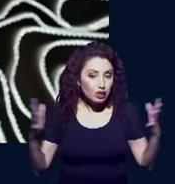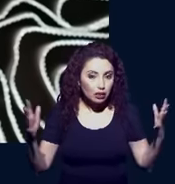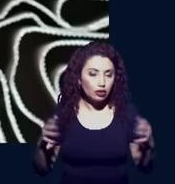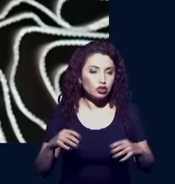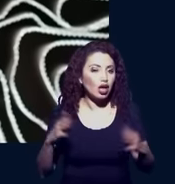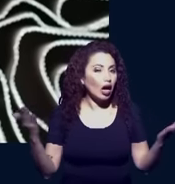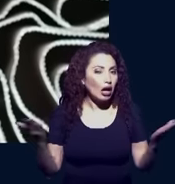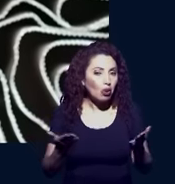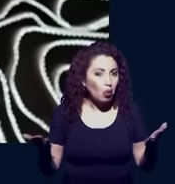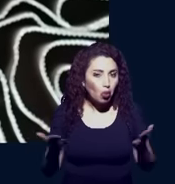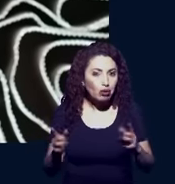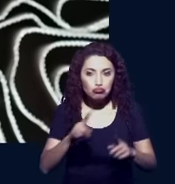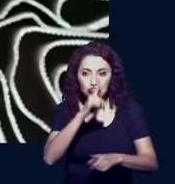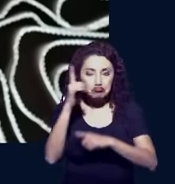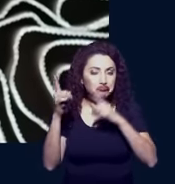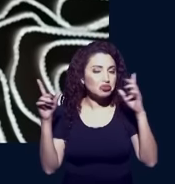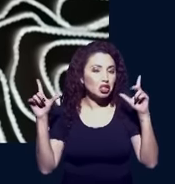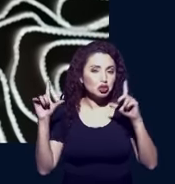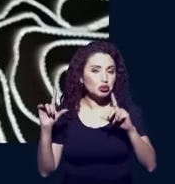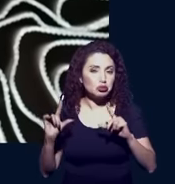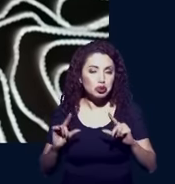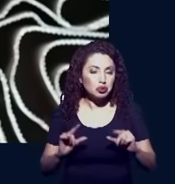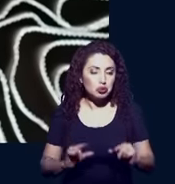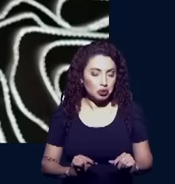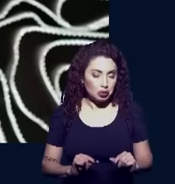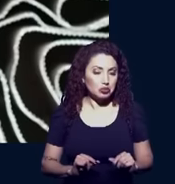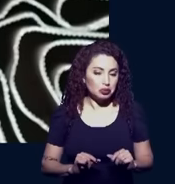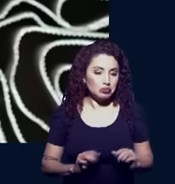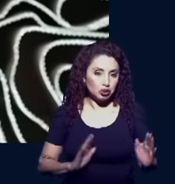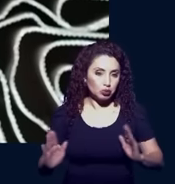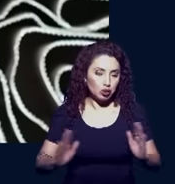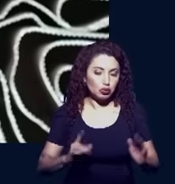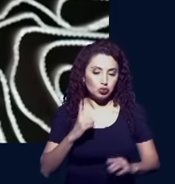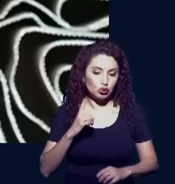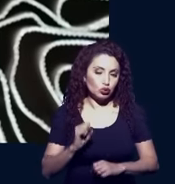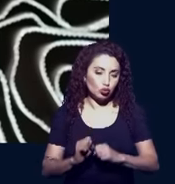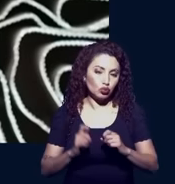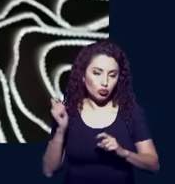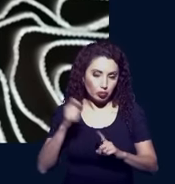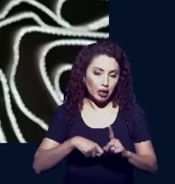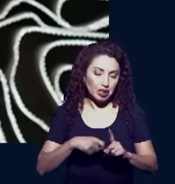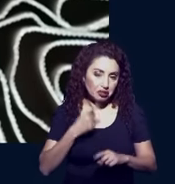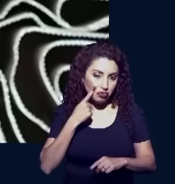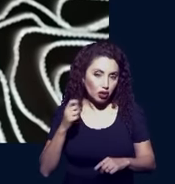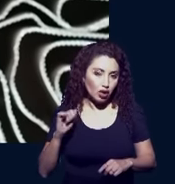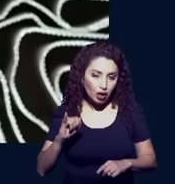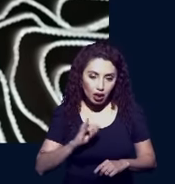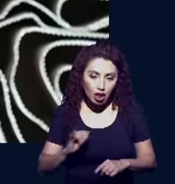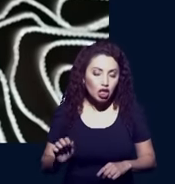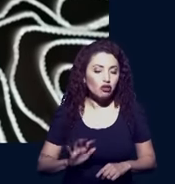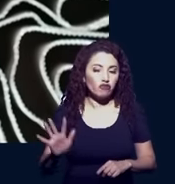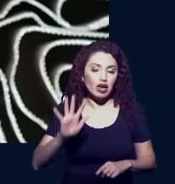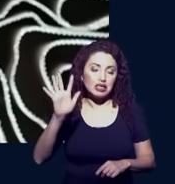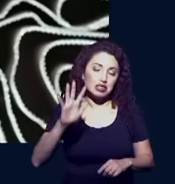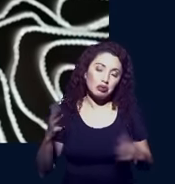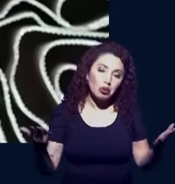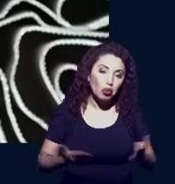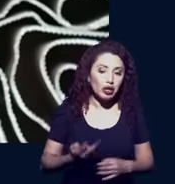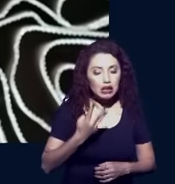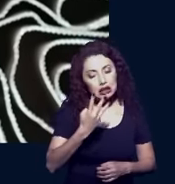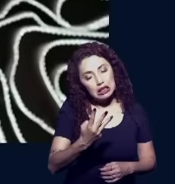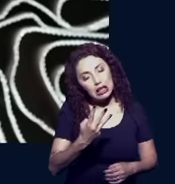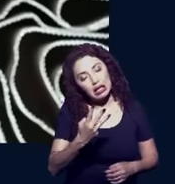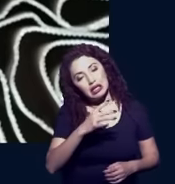ela se reduziu bastante ao longo desses últimos 18 meses mal ou bem a inflação tá aí entre 3 3 E5 eh